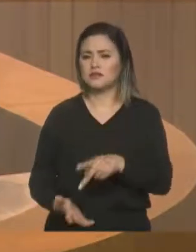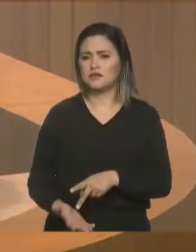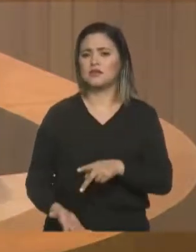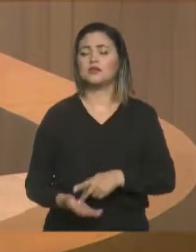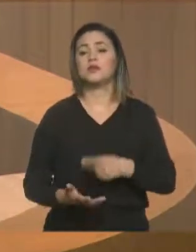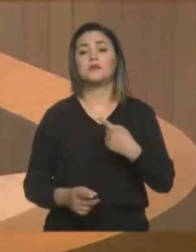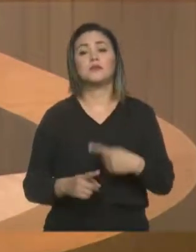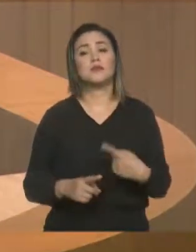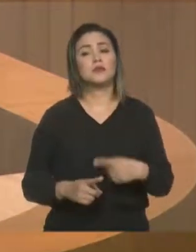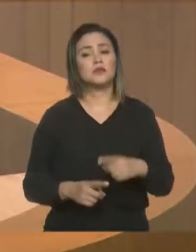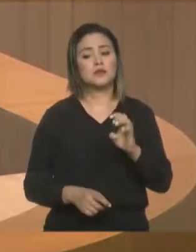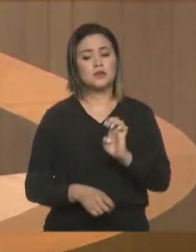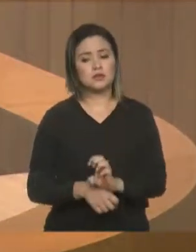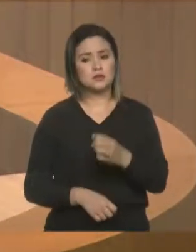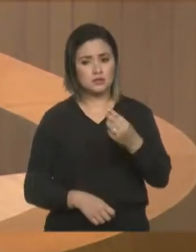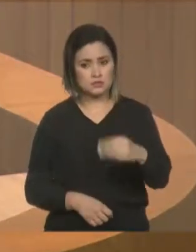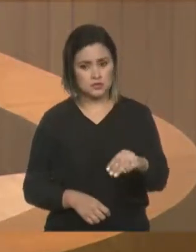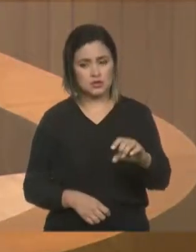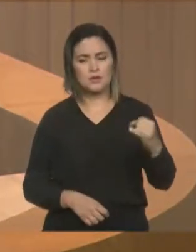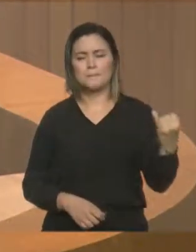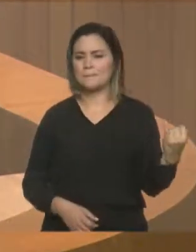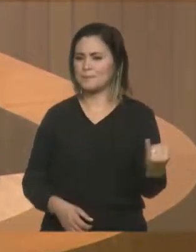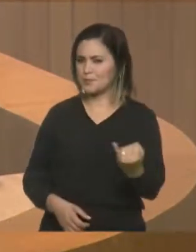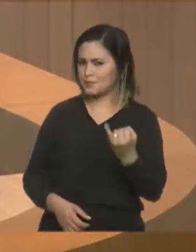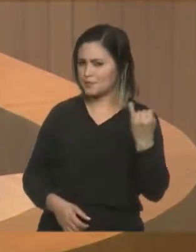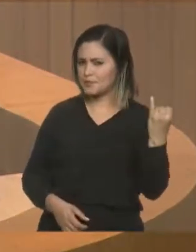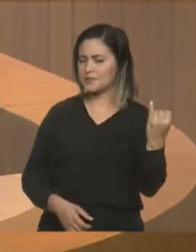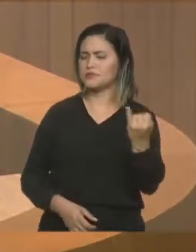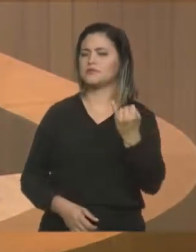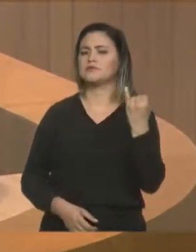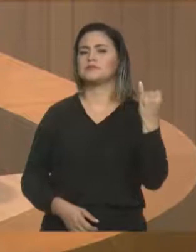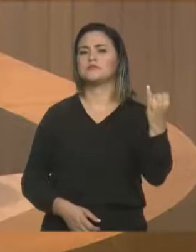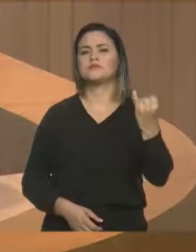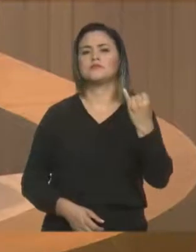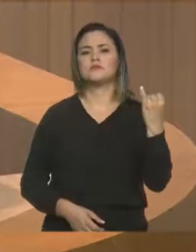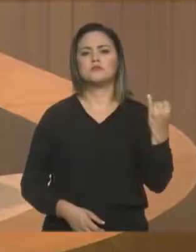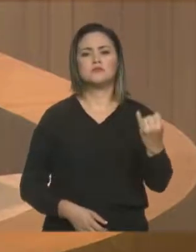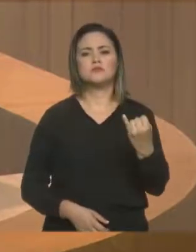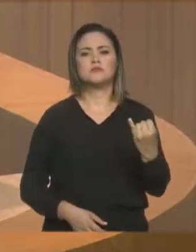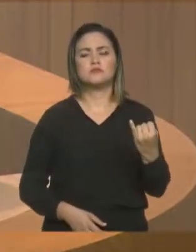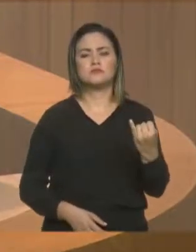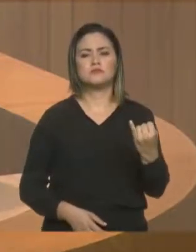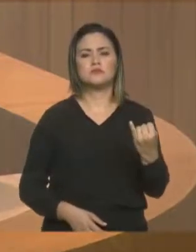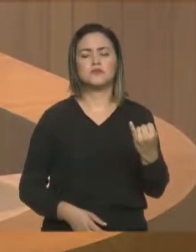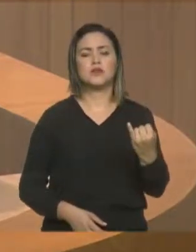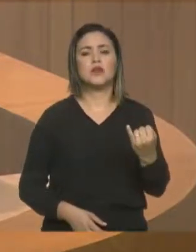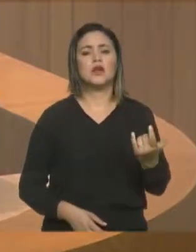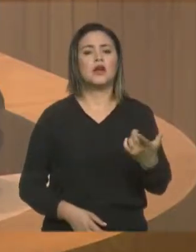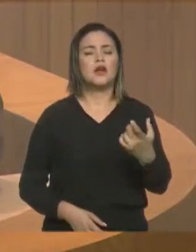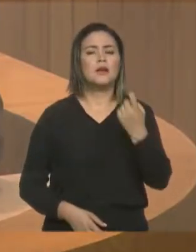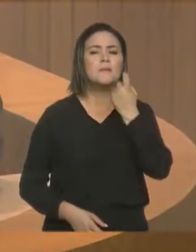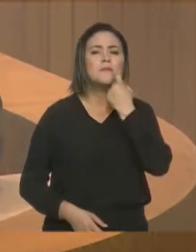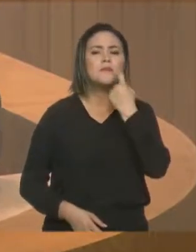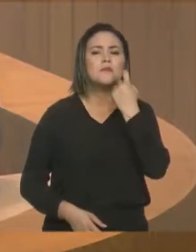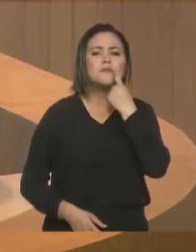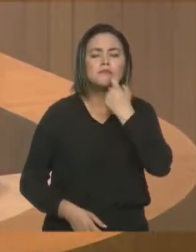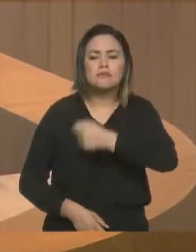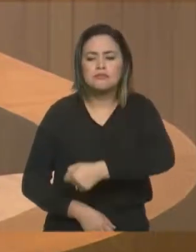estado do Maranhão ele é muito importante nessa atividade pesqueira. Nós temos aí o segundo maior litoral do